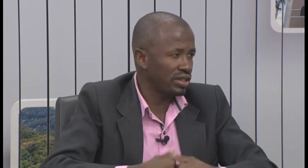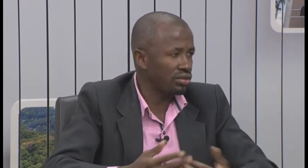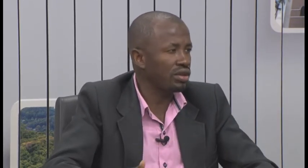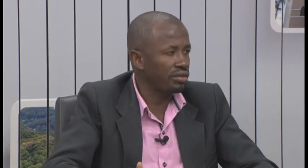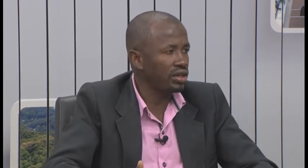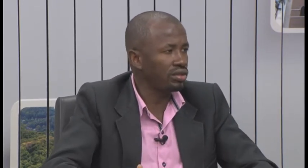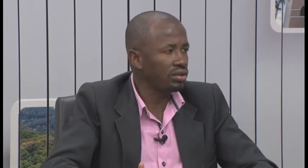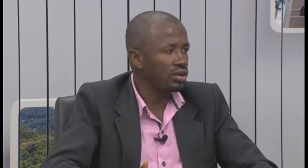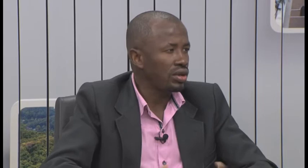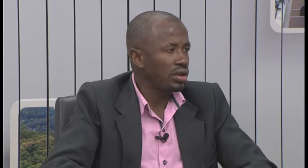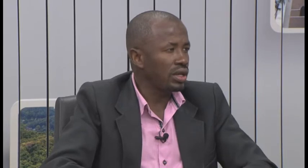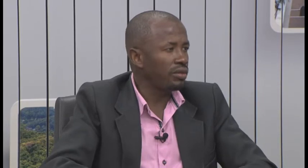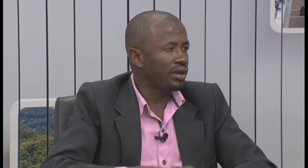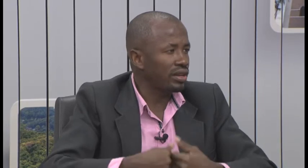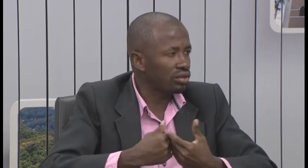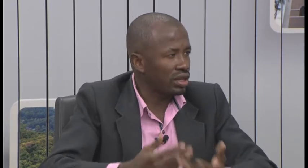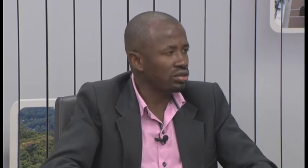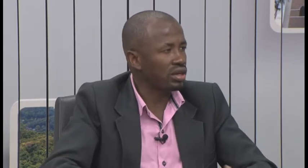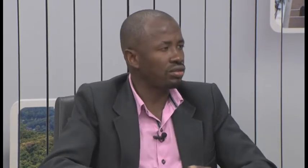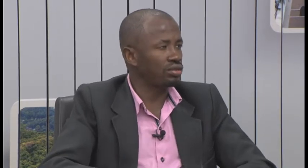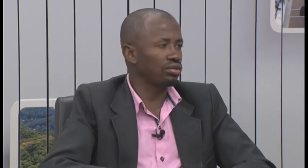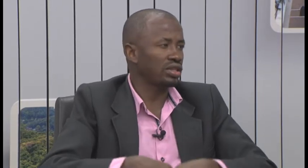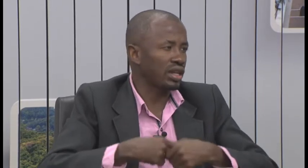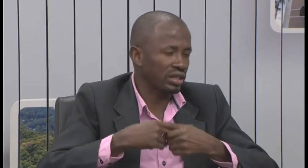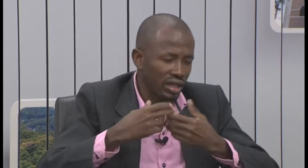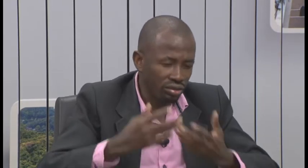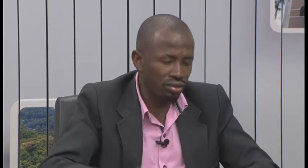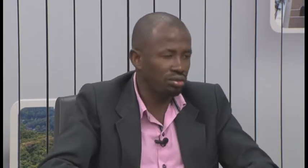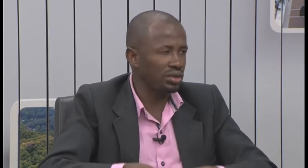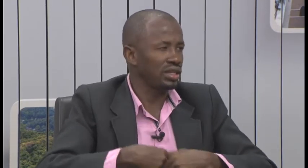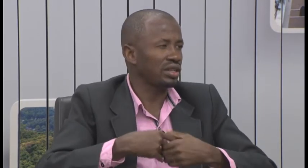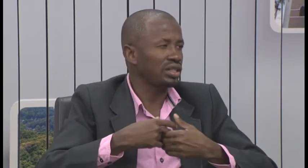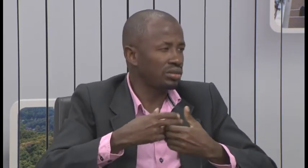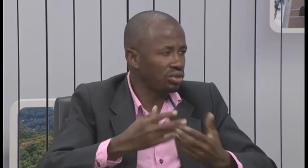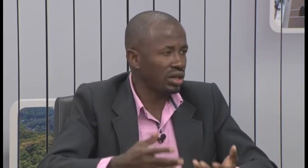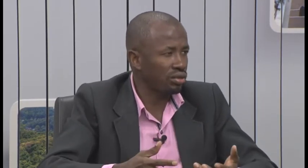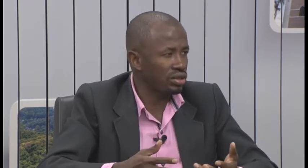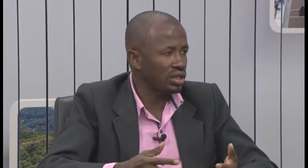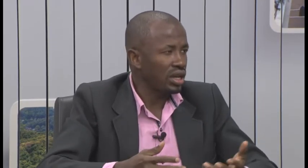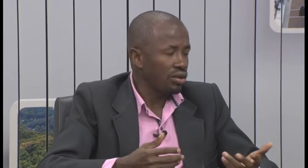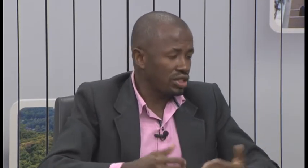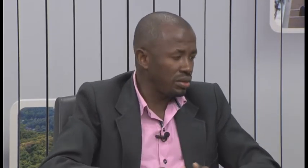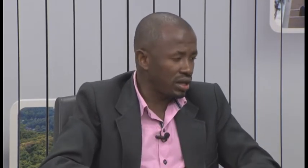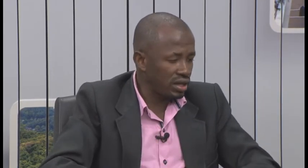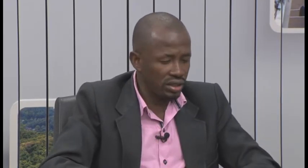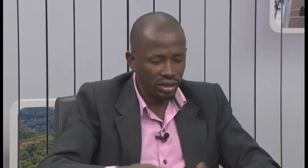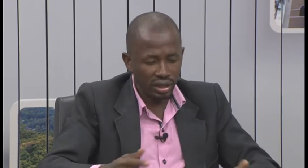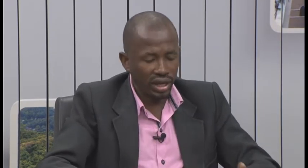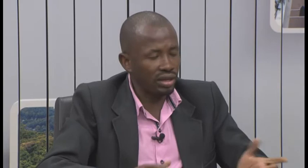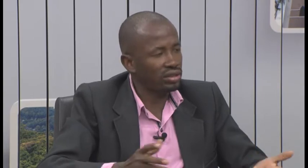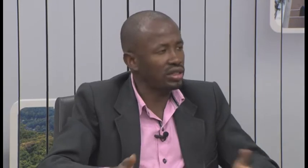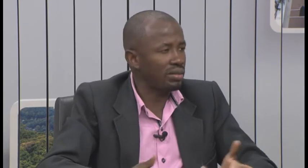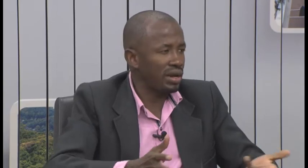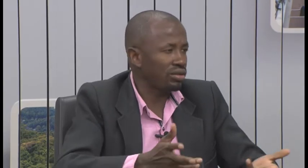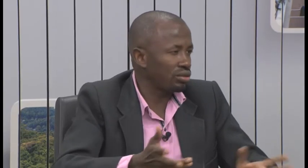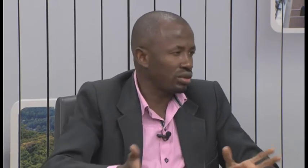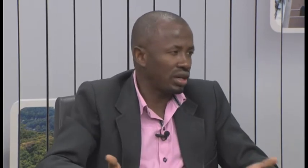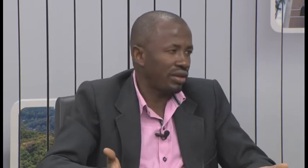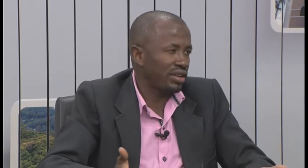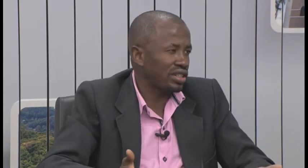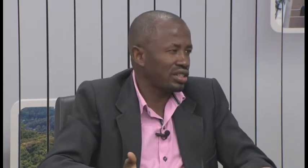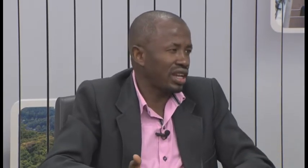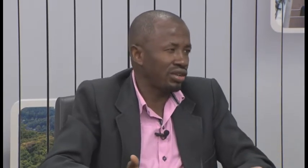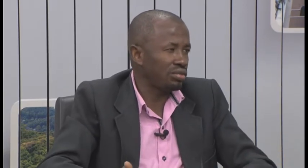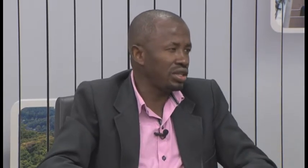gente vai fazer um evento e falando da nossa cultura, da gastronomia, de muita coisa? Os imigrantes, cada um está trabalhando